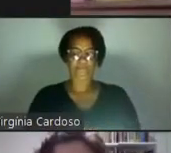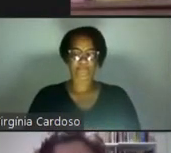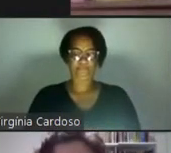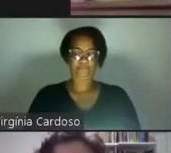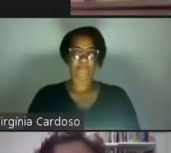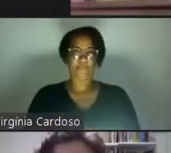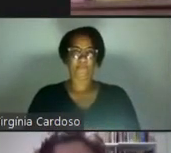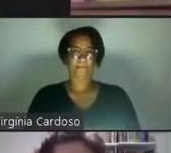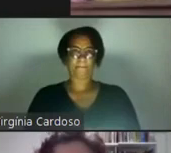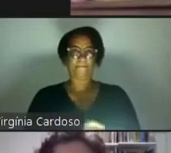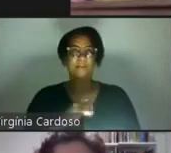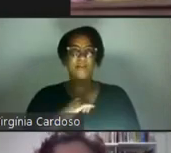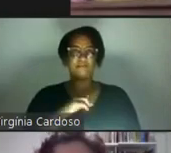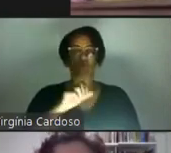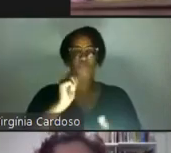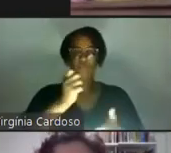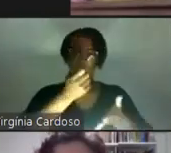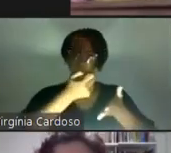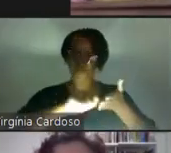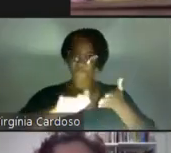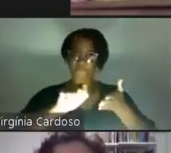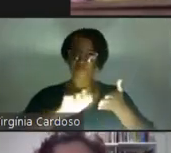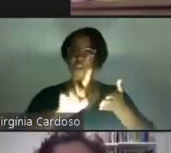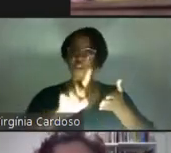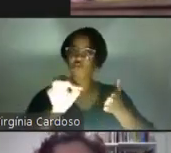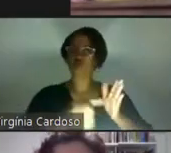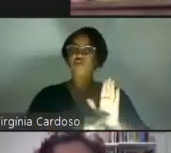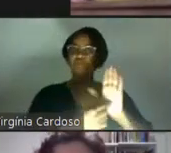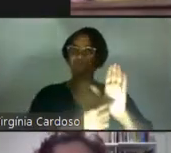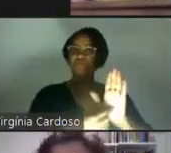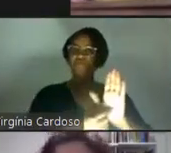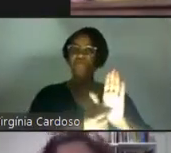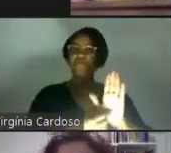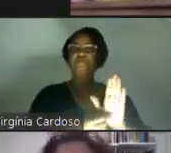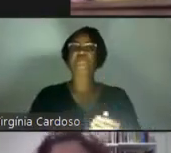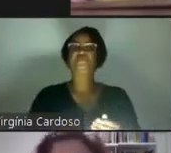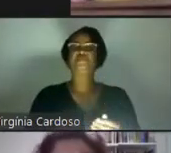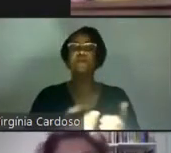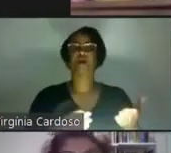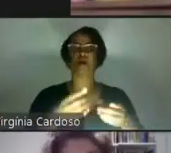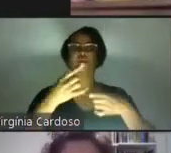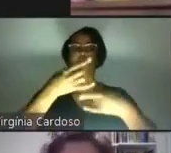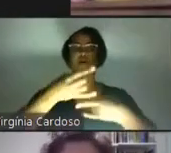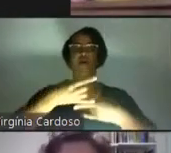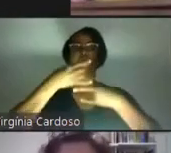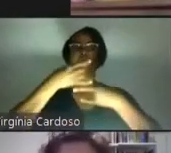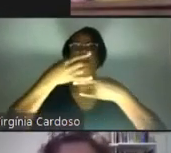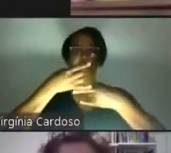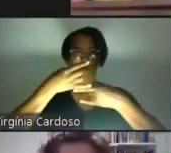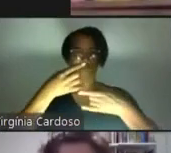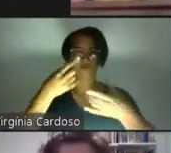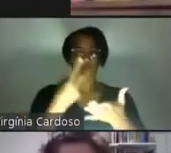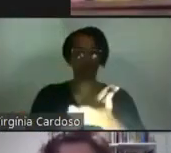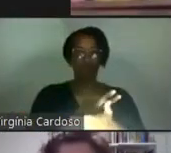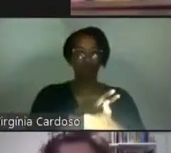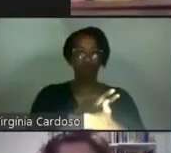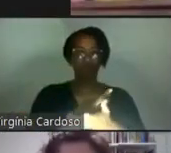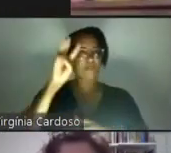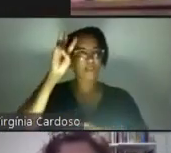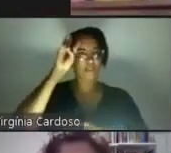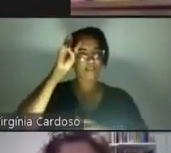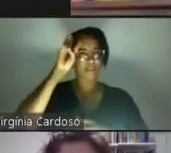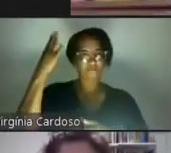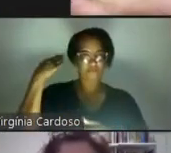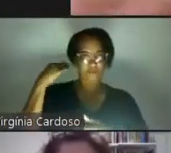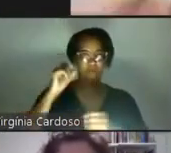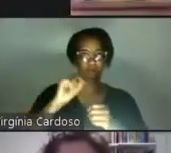na questão do autógrafo, tá? No dia do lançamento, agora o que está rolando é live de lançamento. Eu fiz, terça-feira passada, a live de